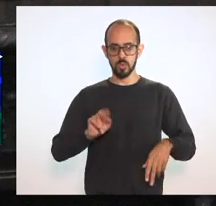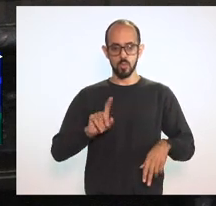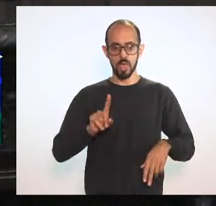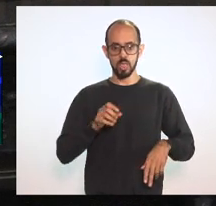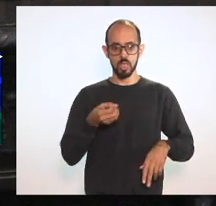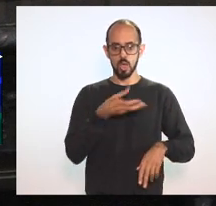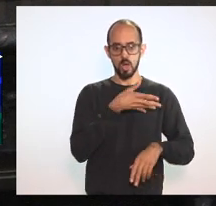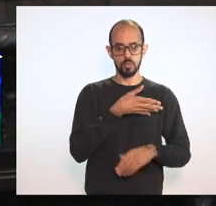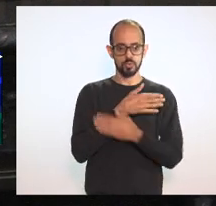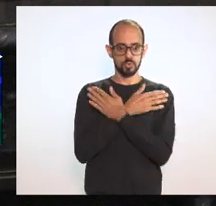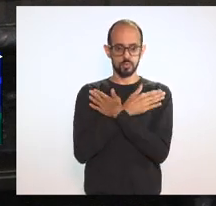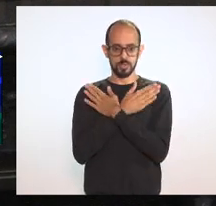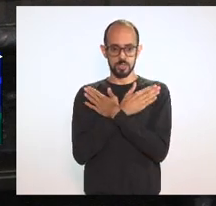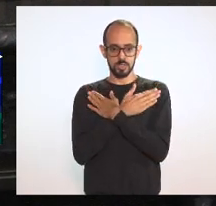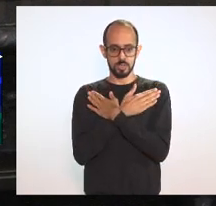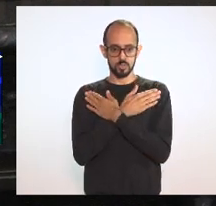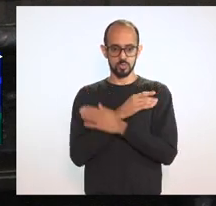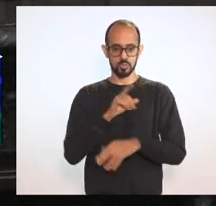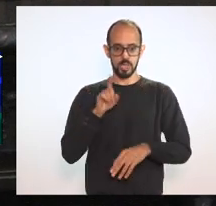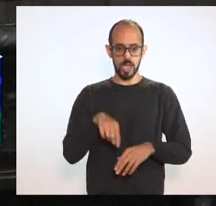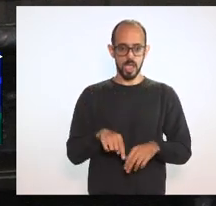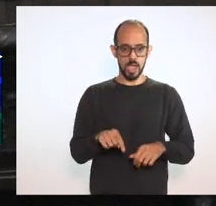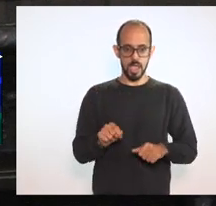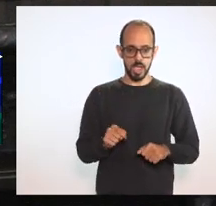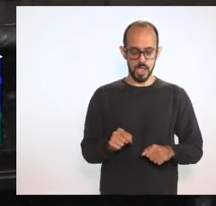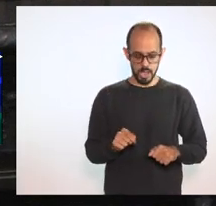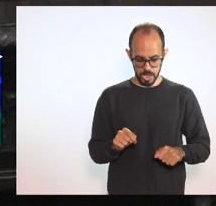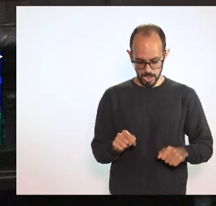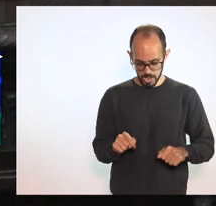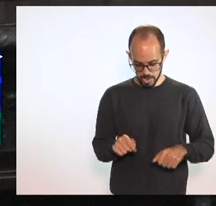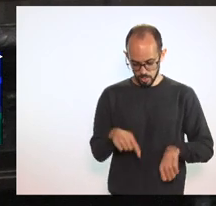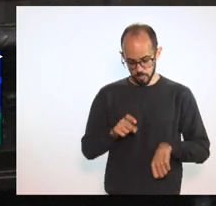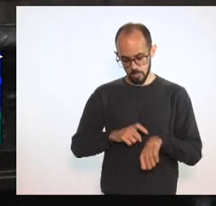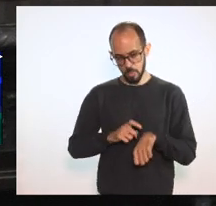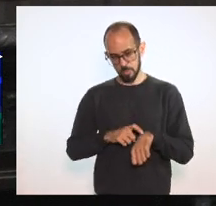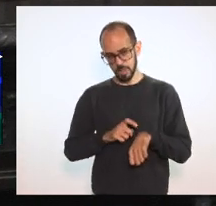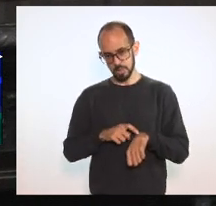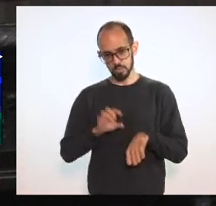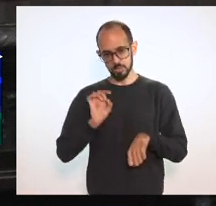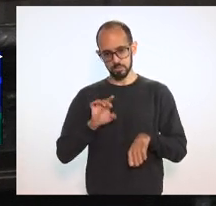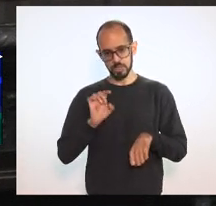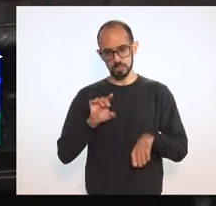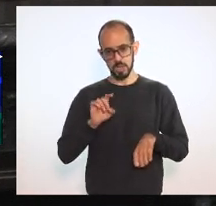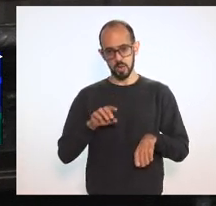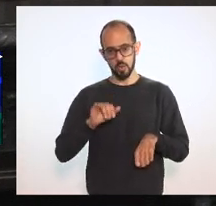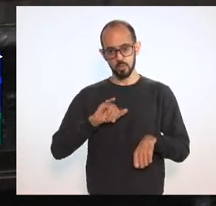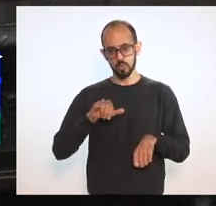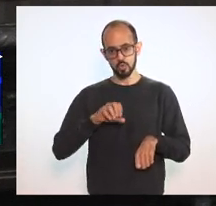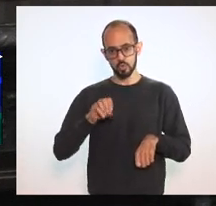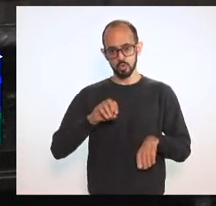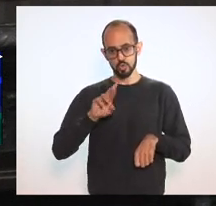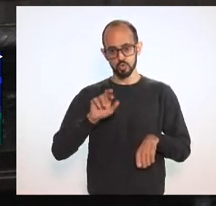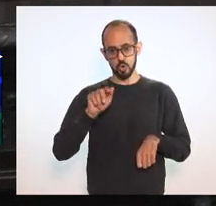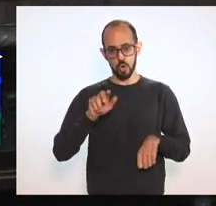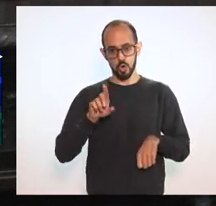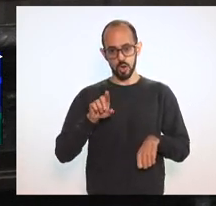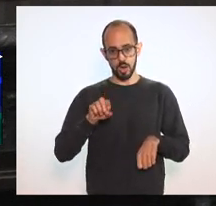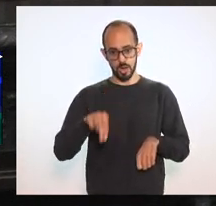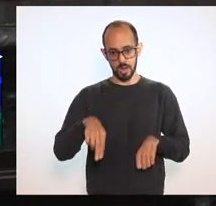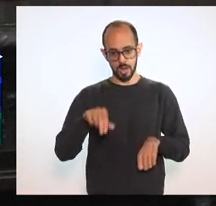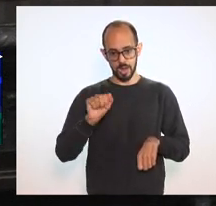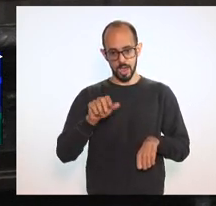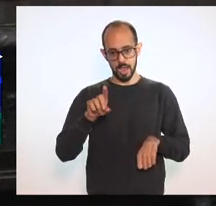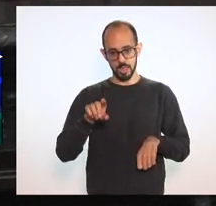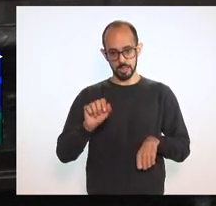novos feriados são rochas são jornadas e sempre finalmente tratadas como jornadas de bloqueio